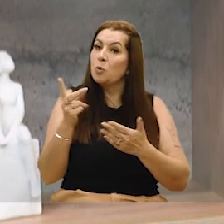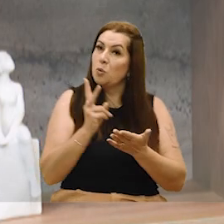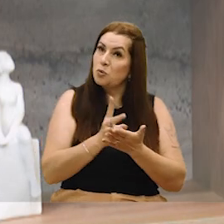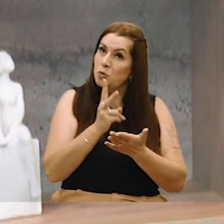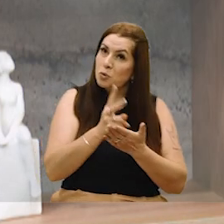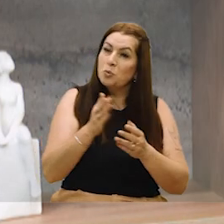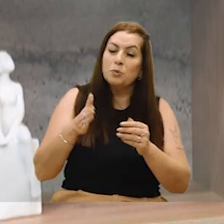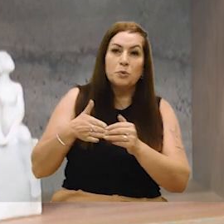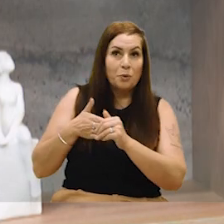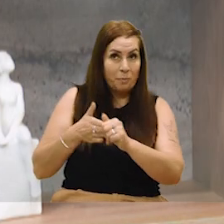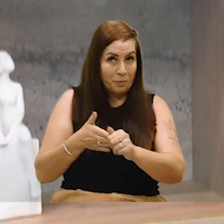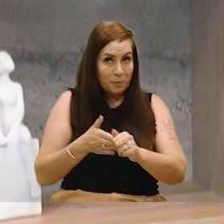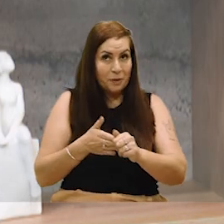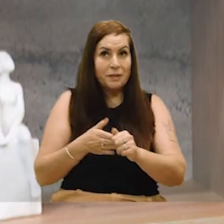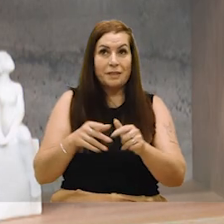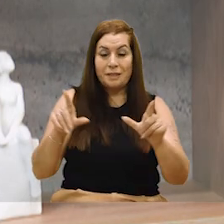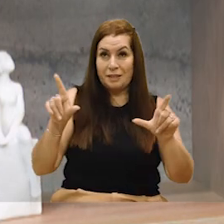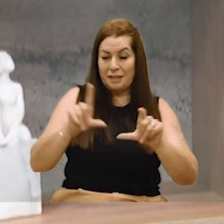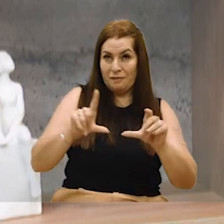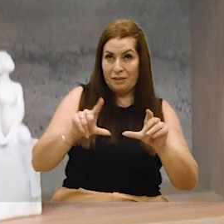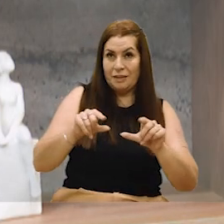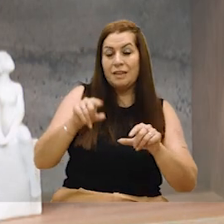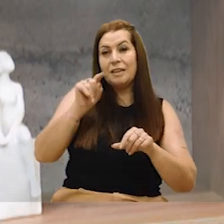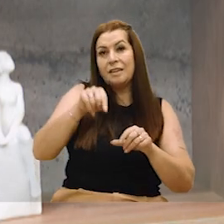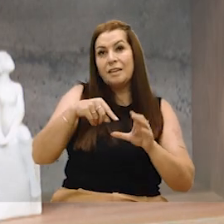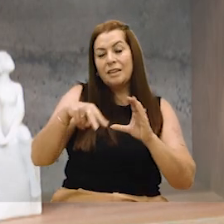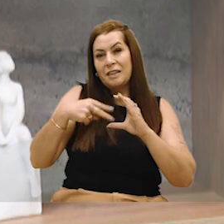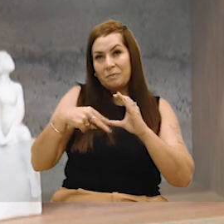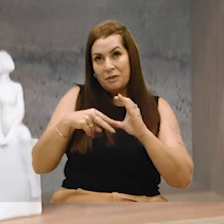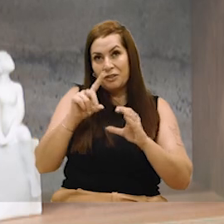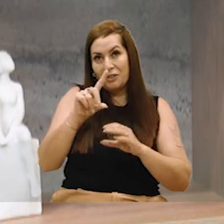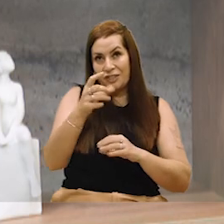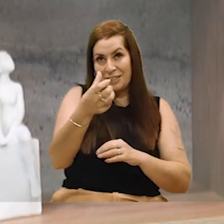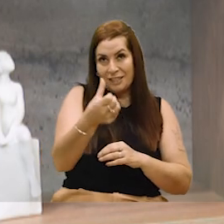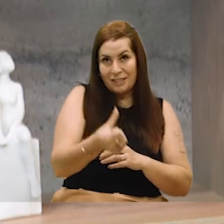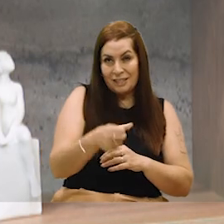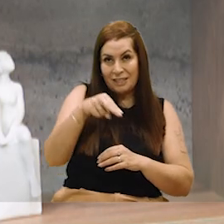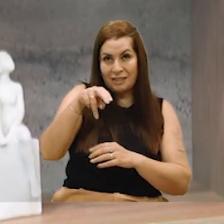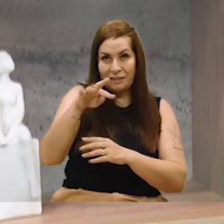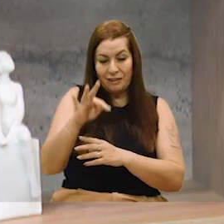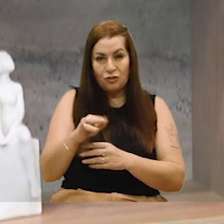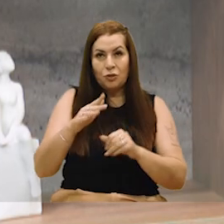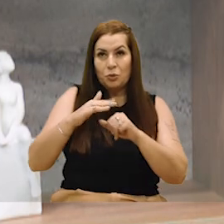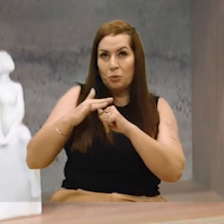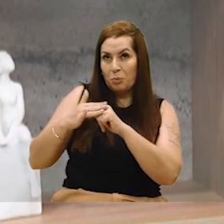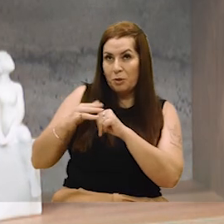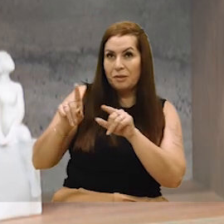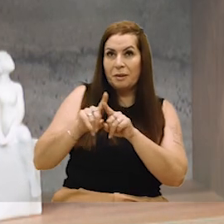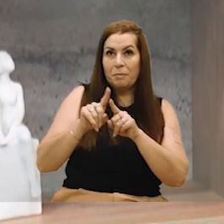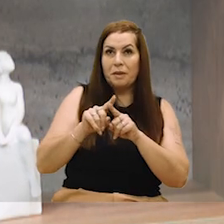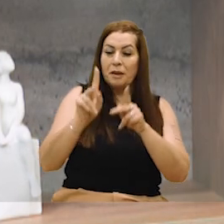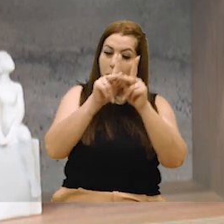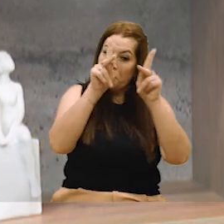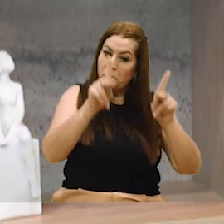para que todos continuem nos acompanhando na TV Câmara Caxias, canal 16 da NET, no